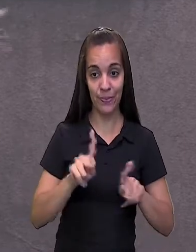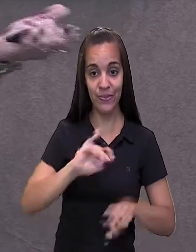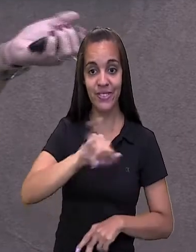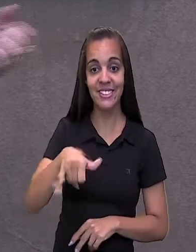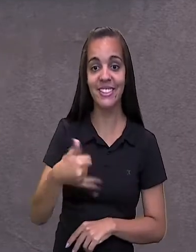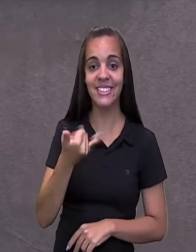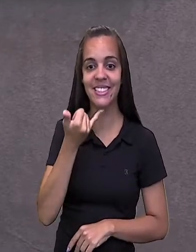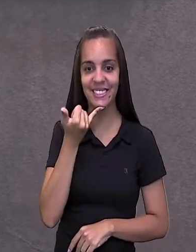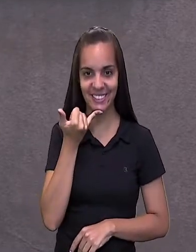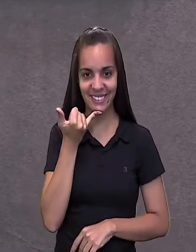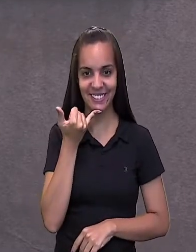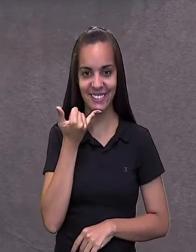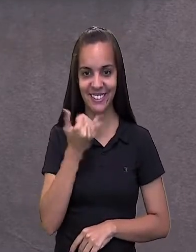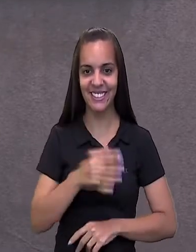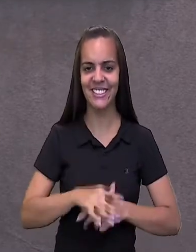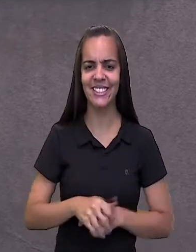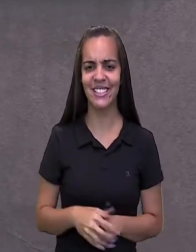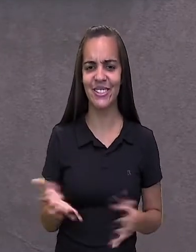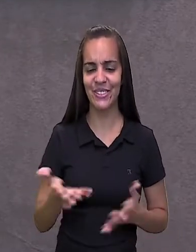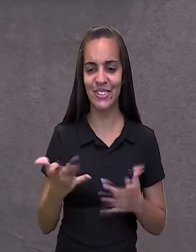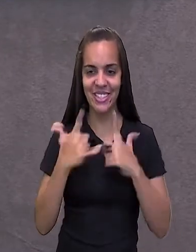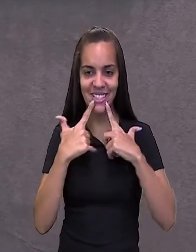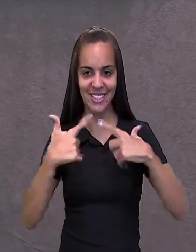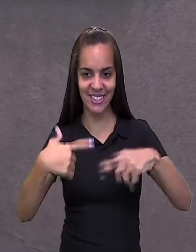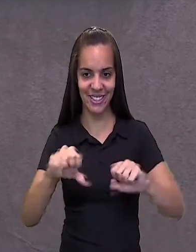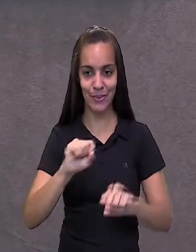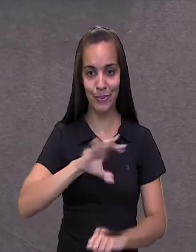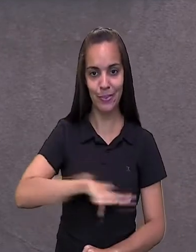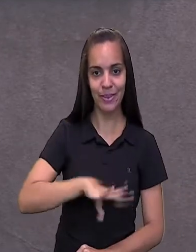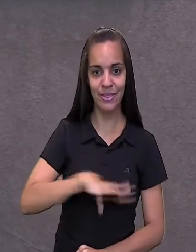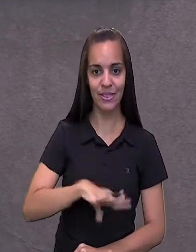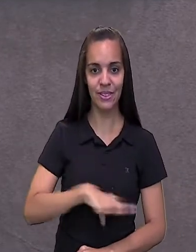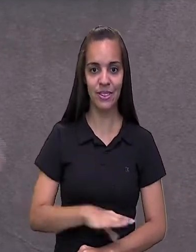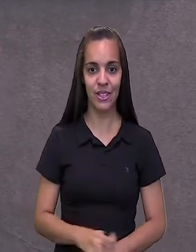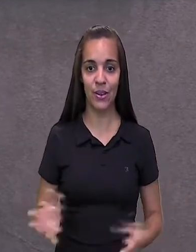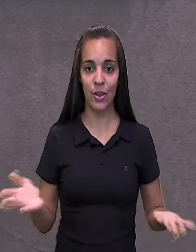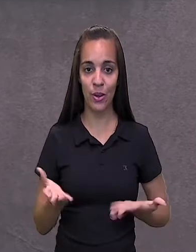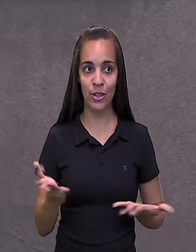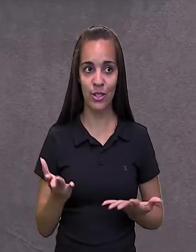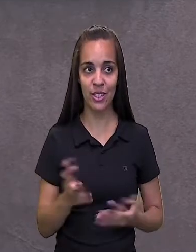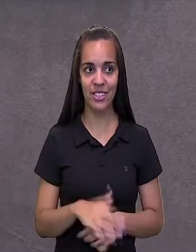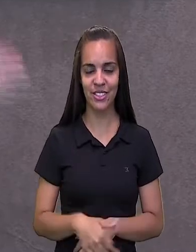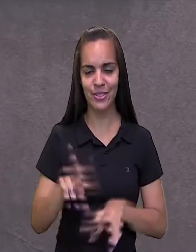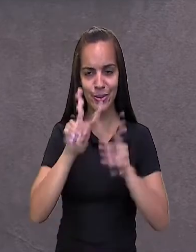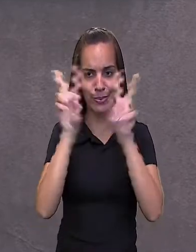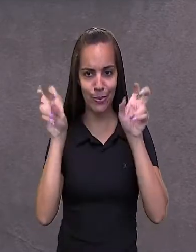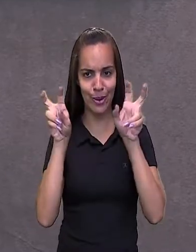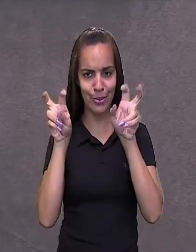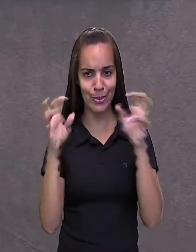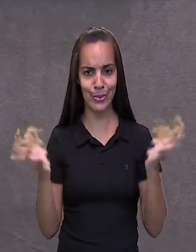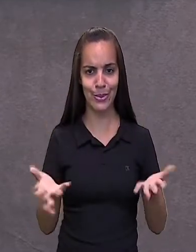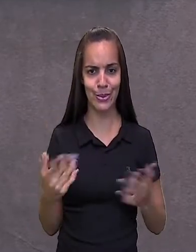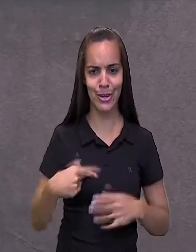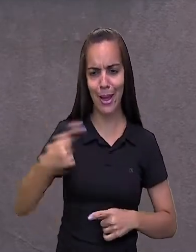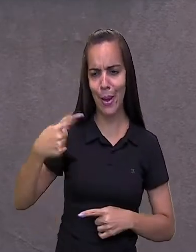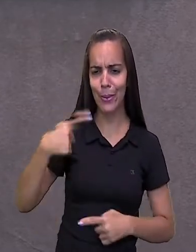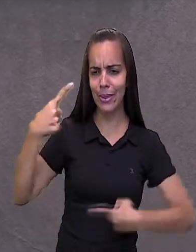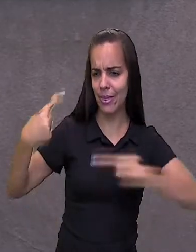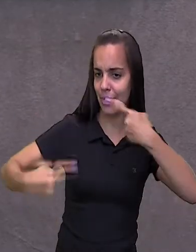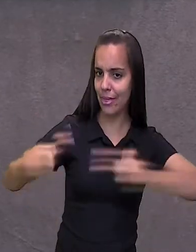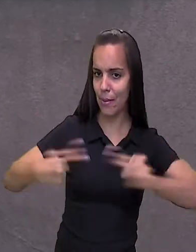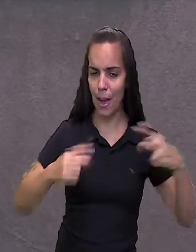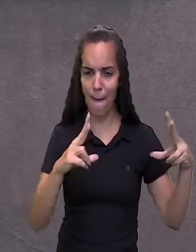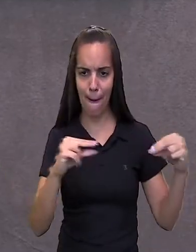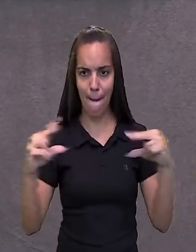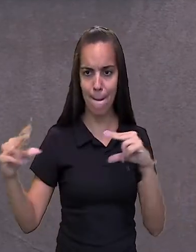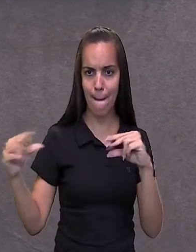Juliana e iniciaremos a nossa aula de língua portuguesa. E o assunto? Debate. Isso mesmo, você já deve